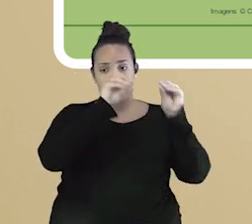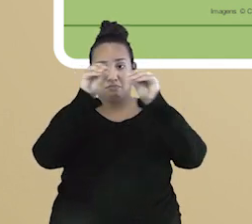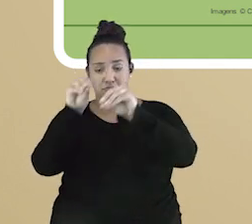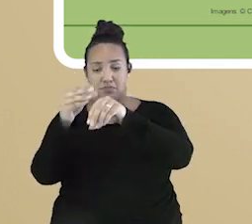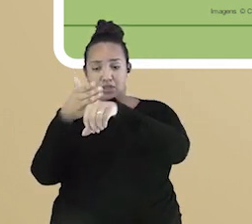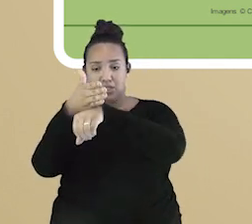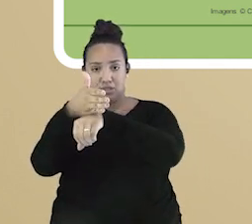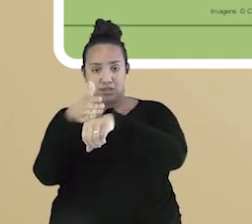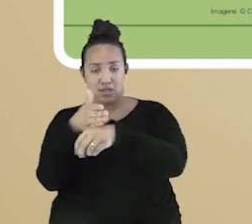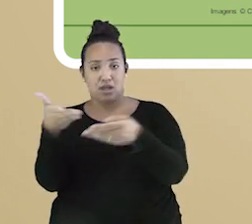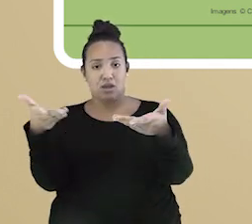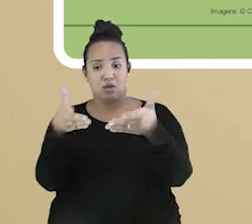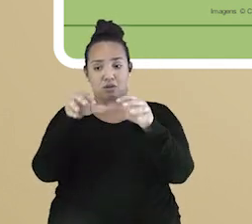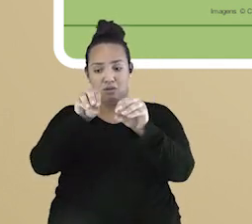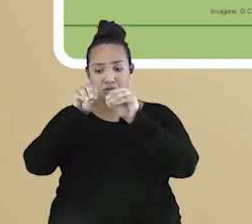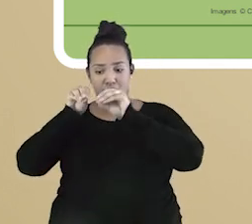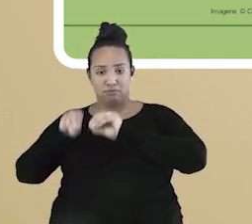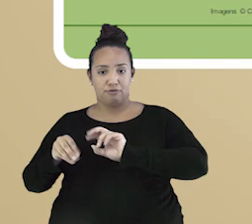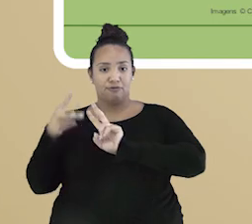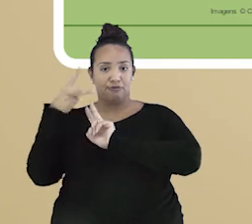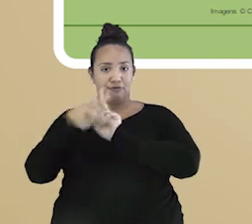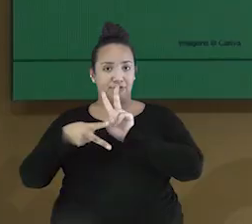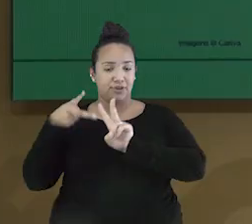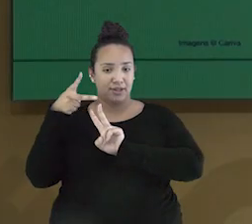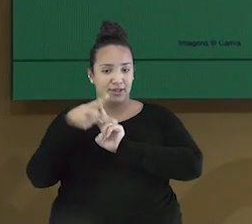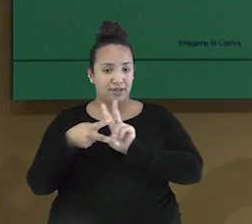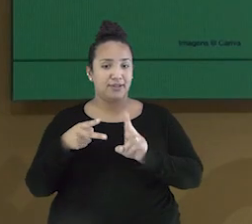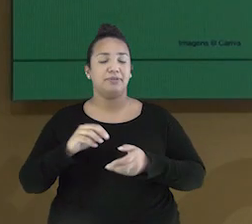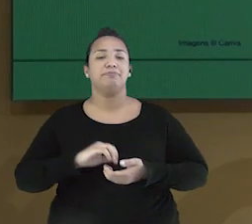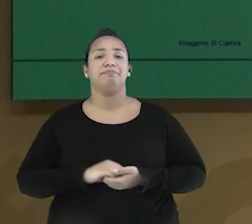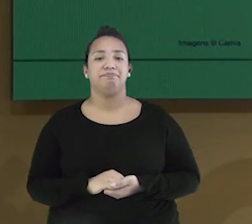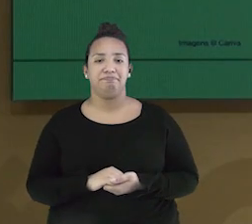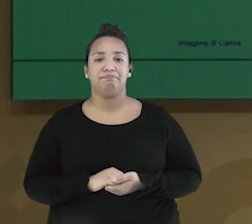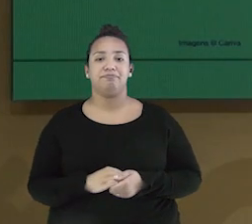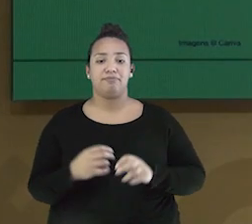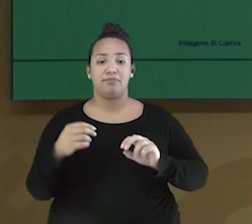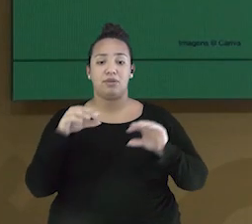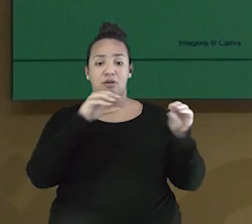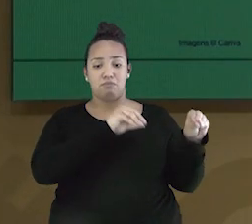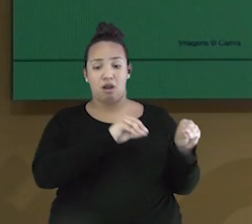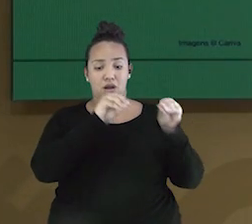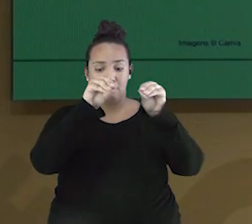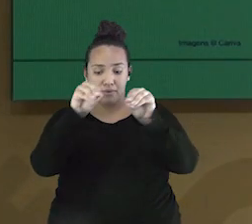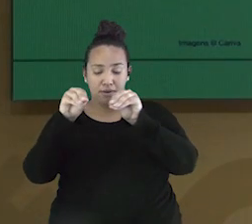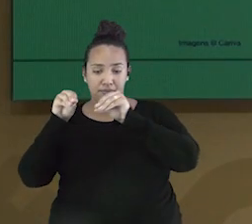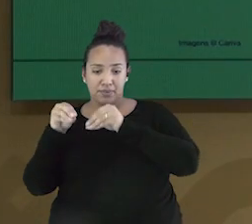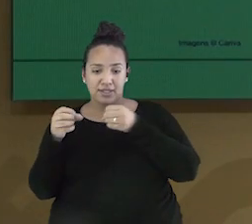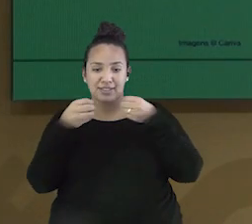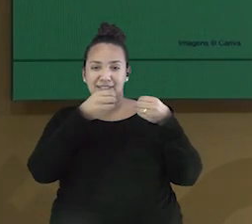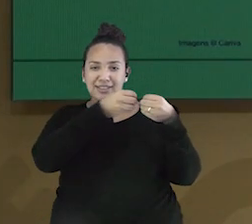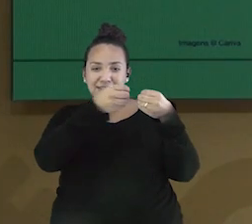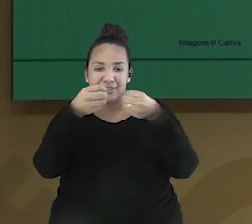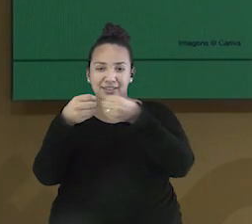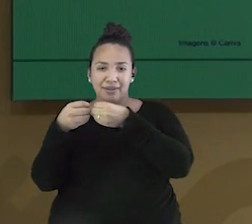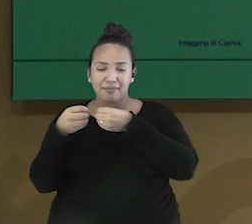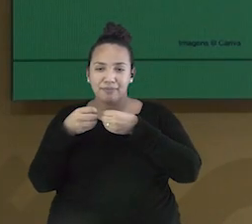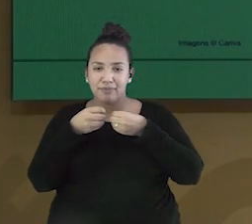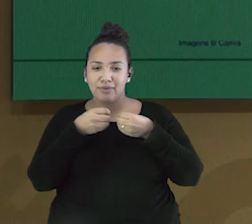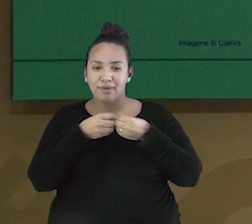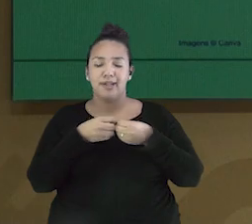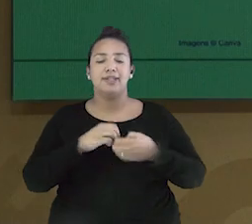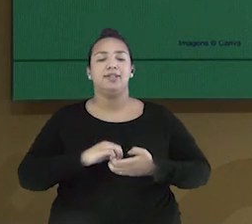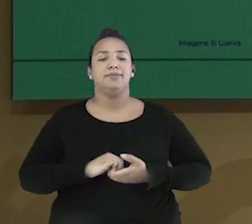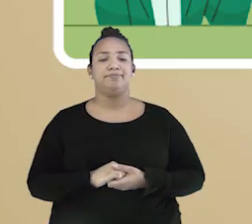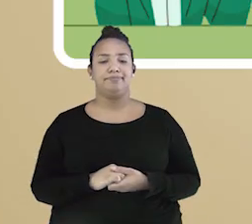Serra e agora está em Viana. Eles migraram para cidades que ficam próximas dentro da região metropolitana da